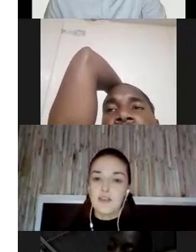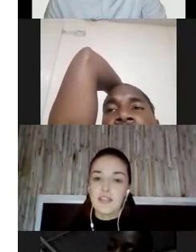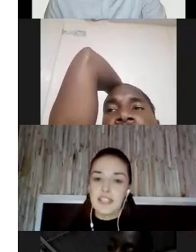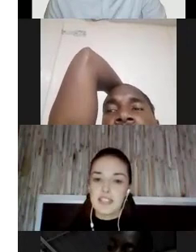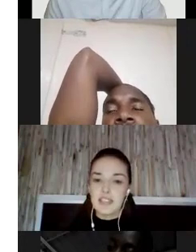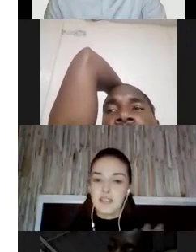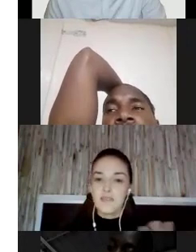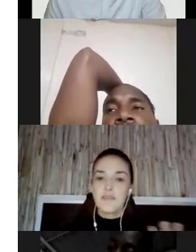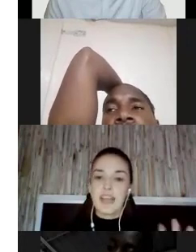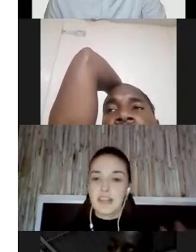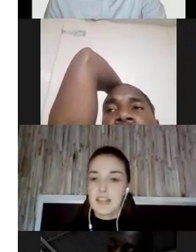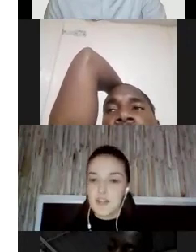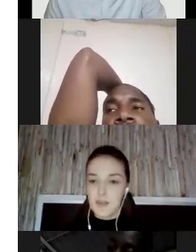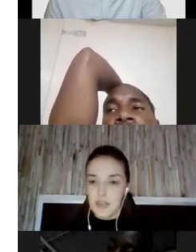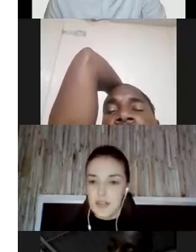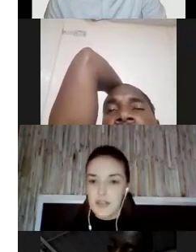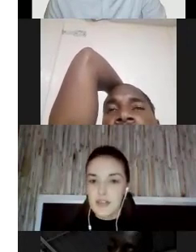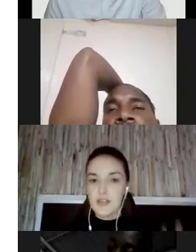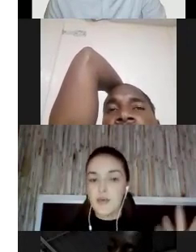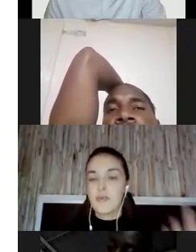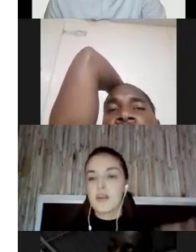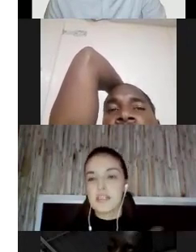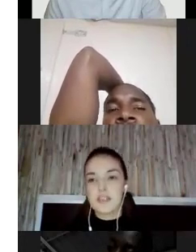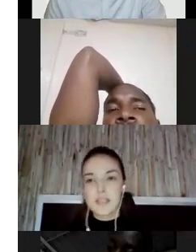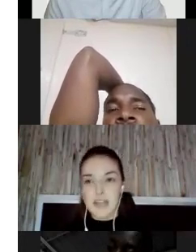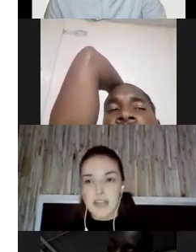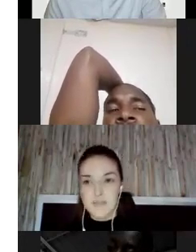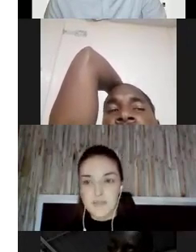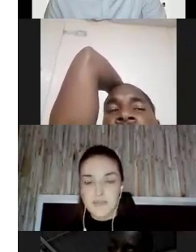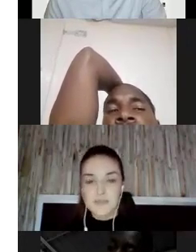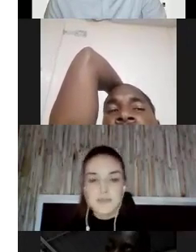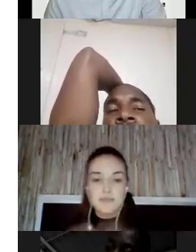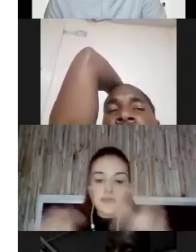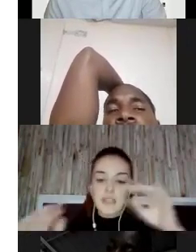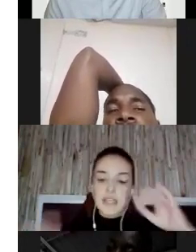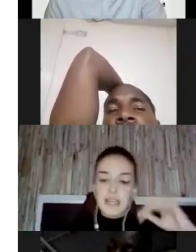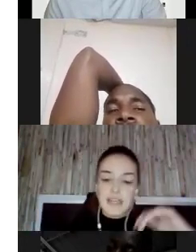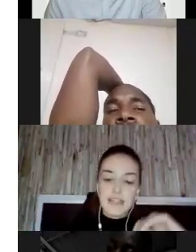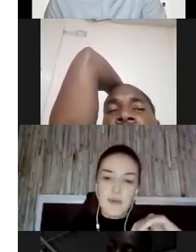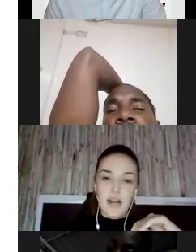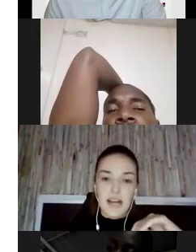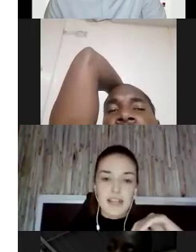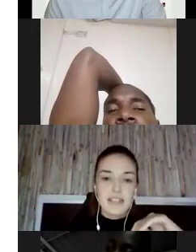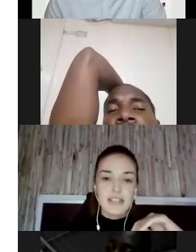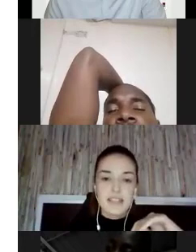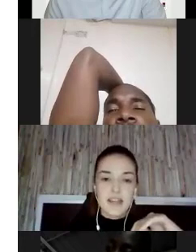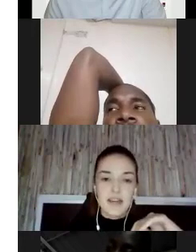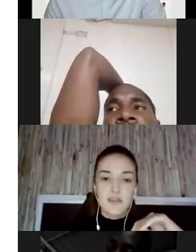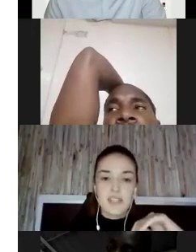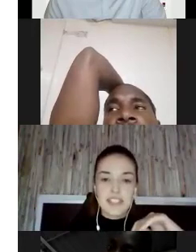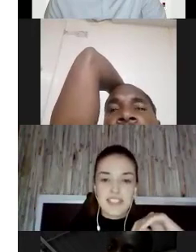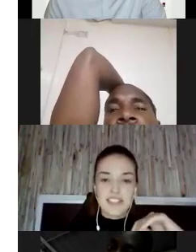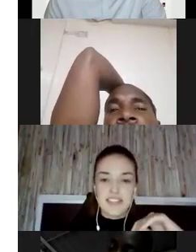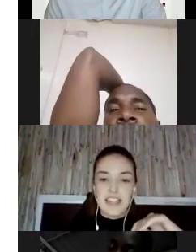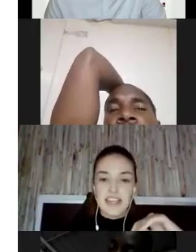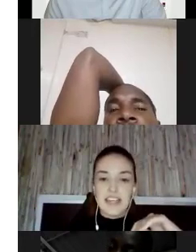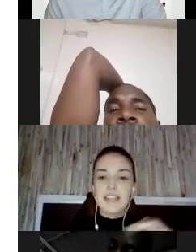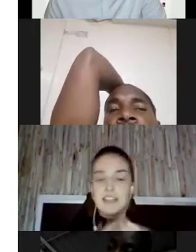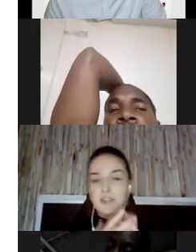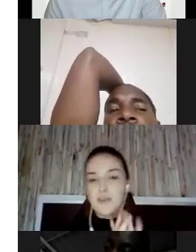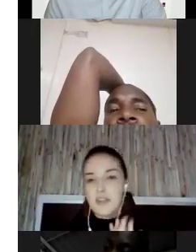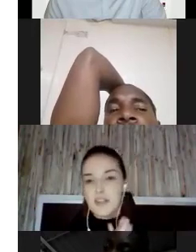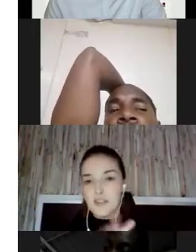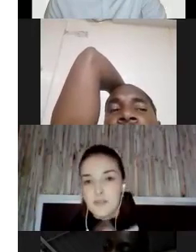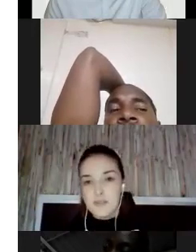a eustasia, a tectônica e o aporte sedimentar. Então, a eustasia e